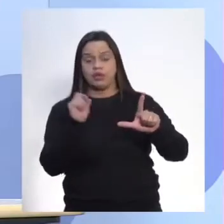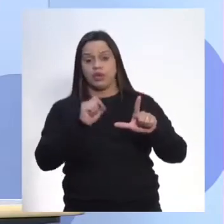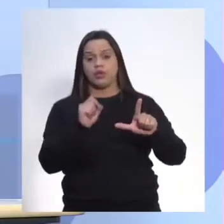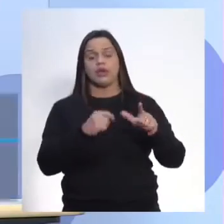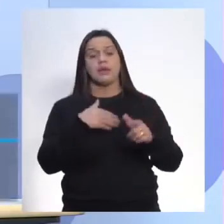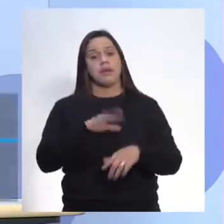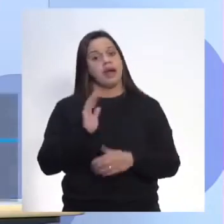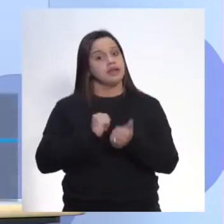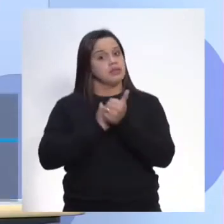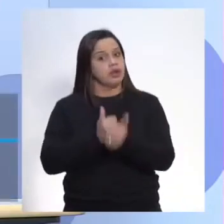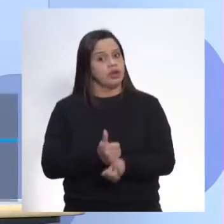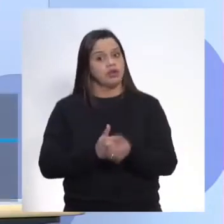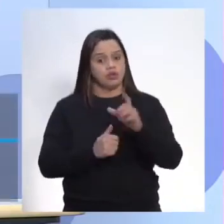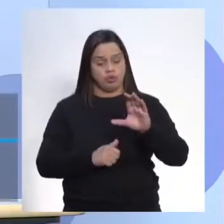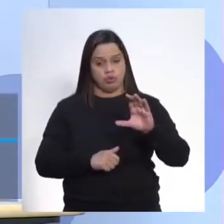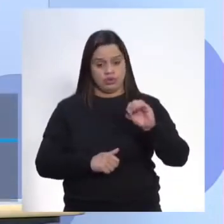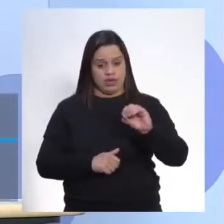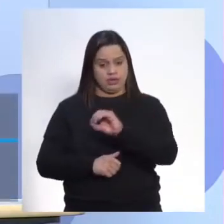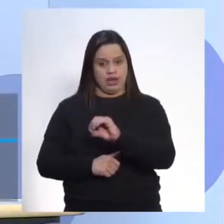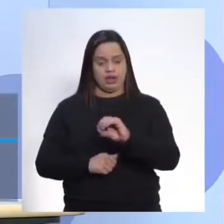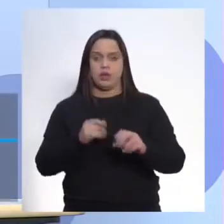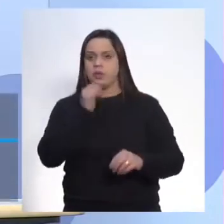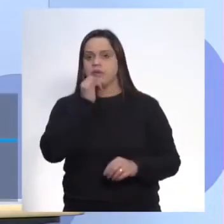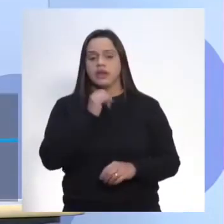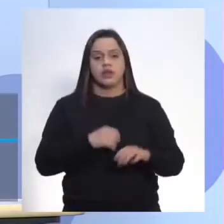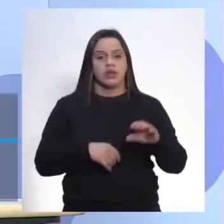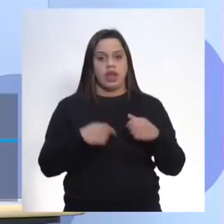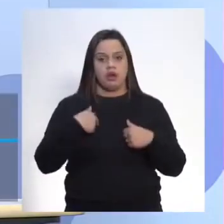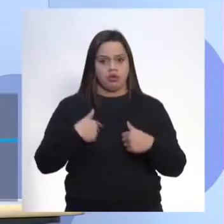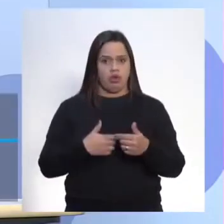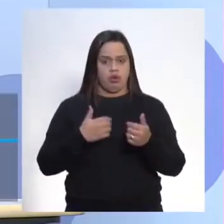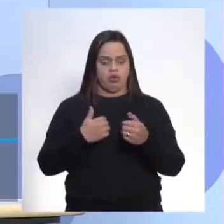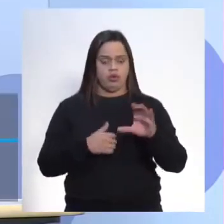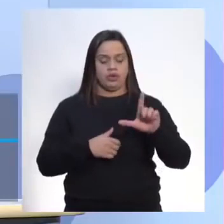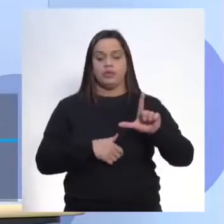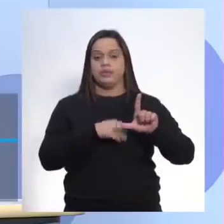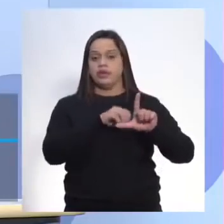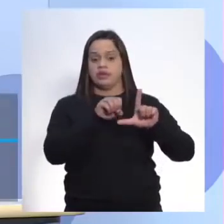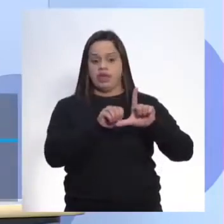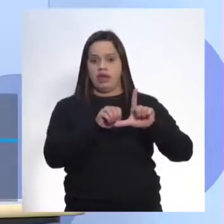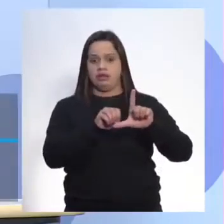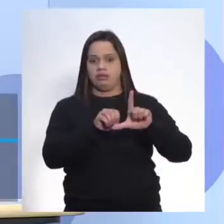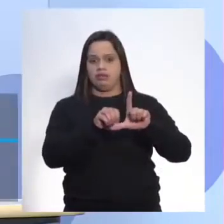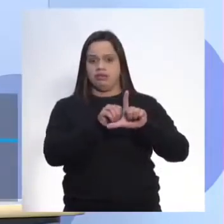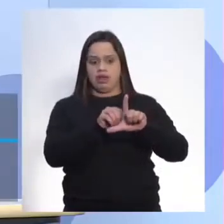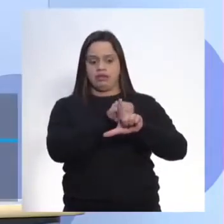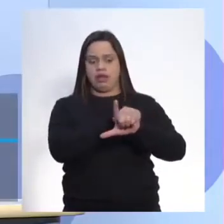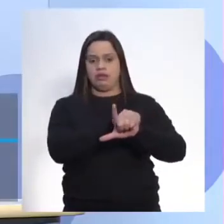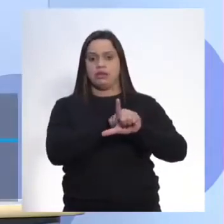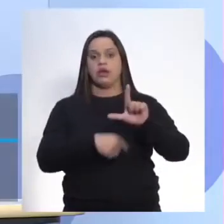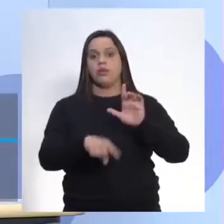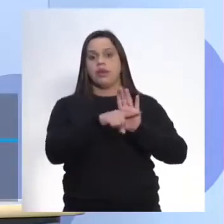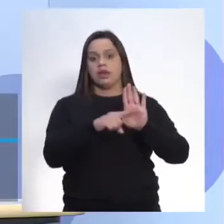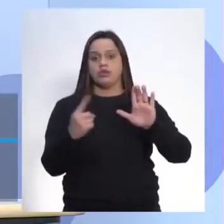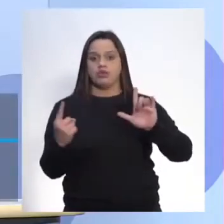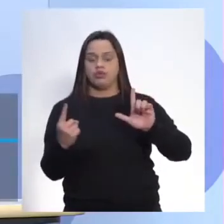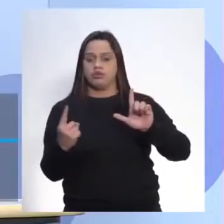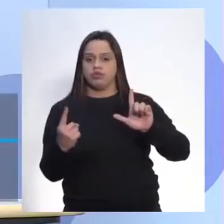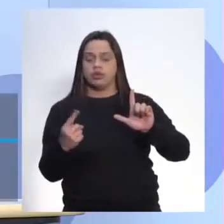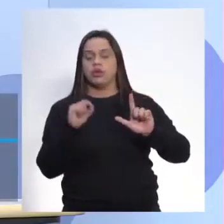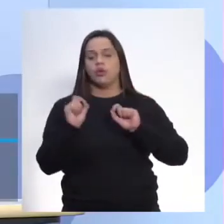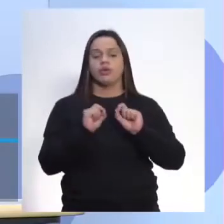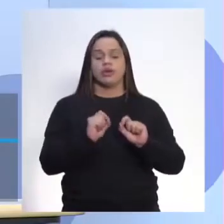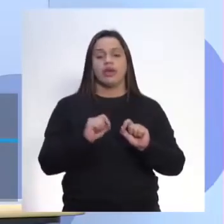próximo da origem, por isso do 0, 0. Então, pensa, se eu estou no 0, 0, eu pego um antes e um depois. O menos 1 e o 1 nesse